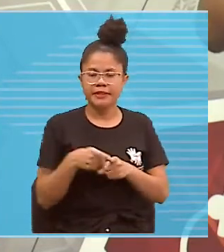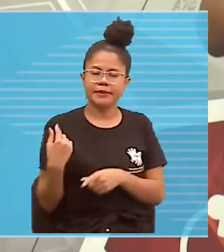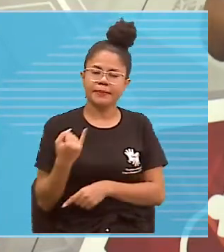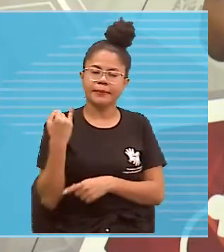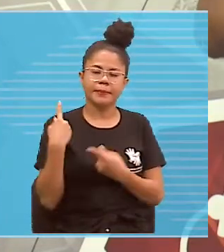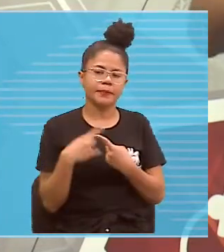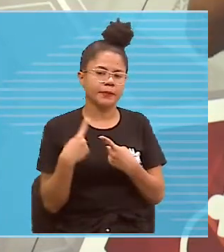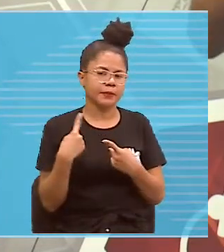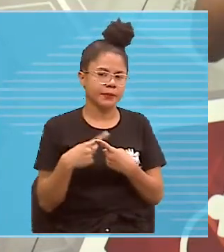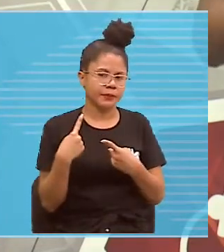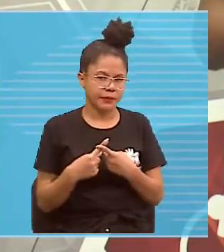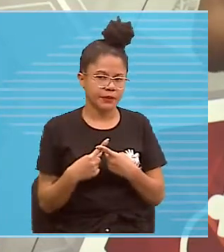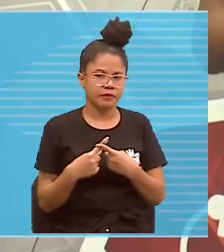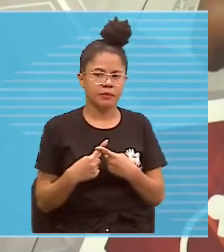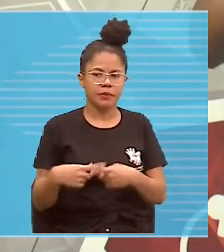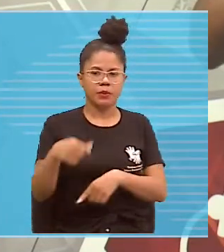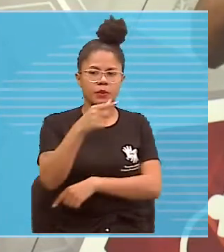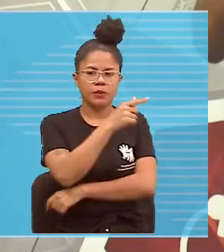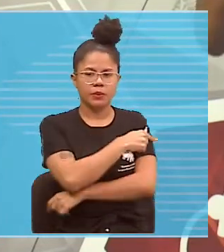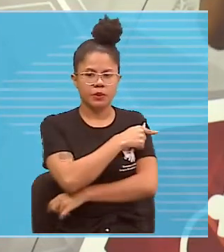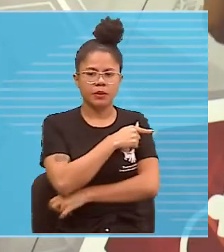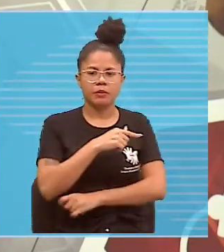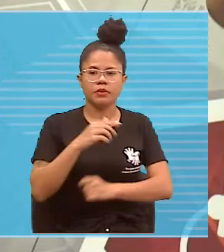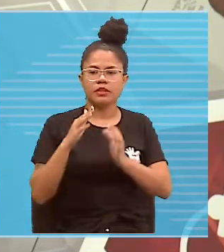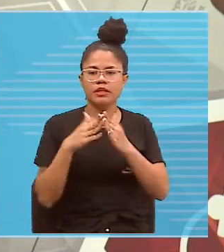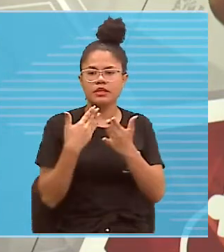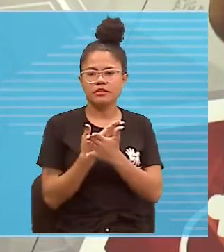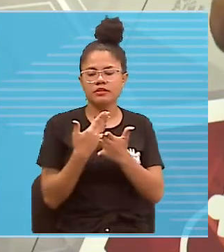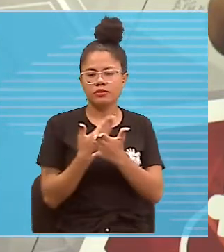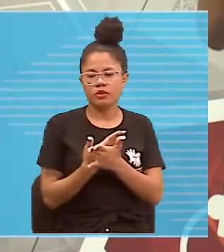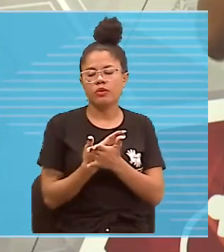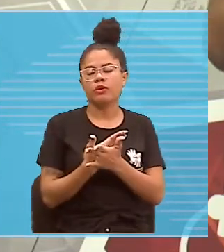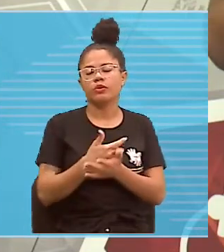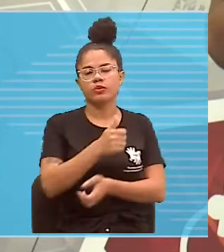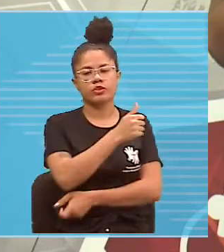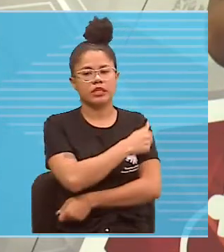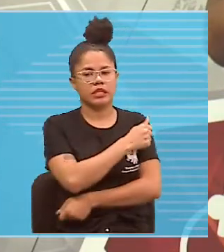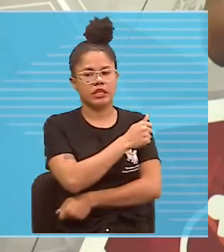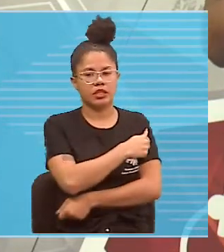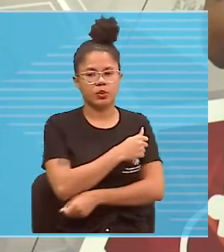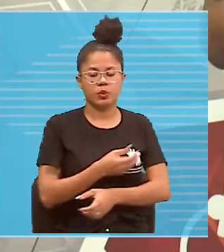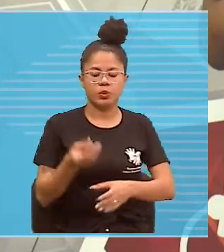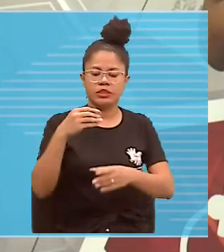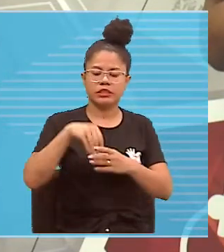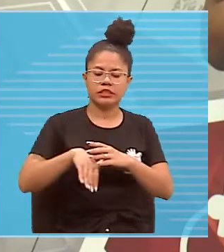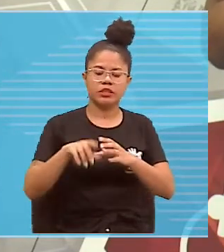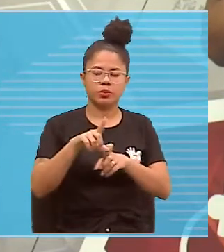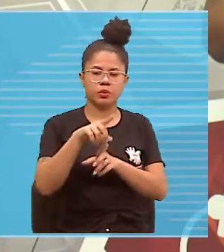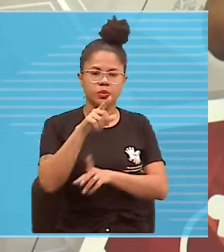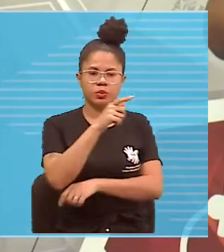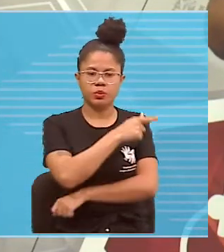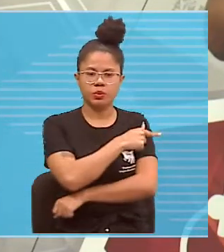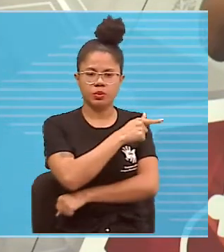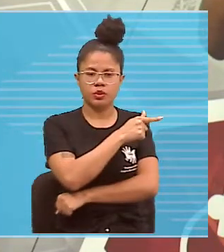quê? Porque através do grêmio, esses alunos que fazem parte do grêmio estudantil, eles têm uma certa capacidade